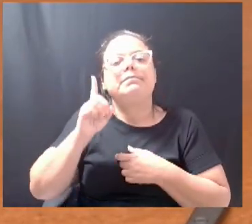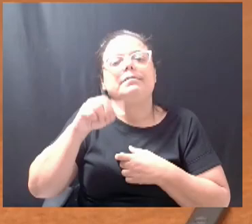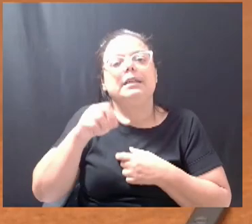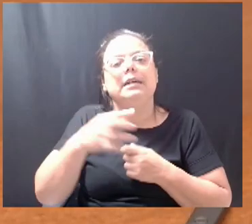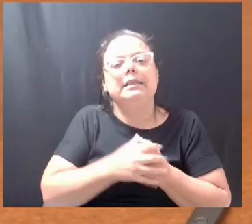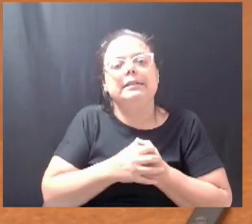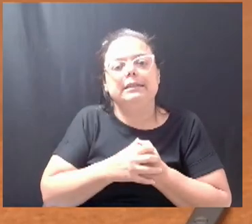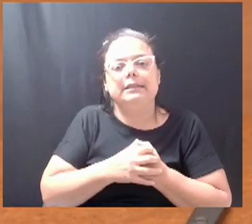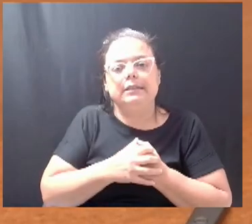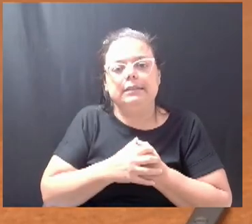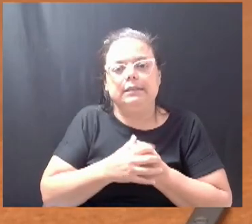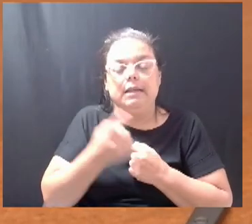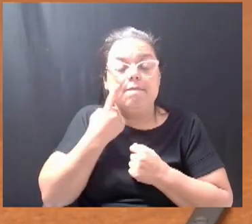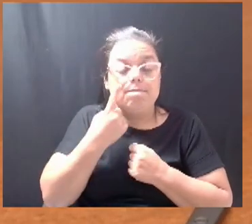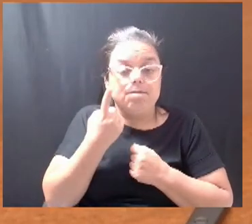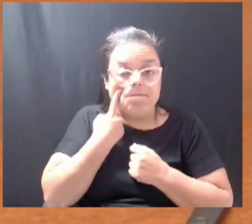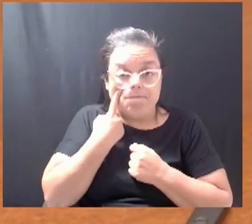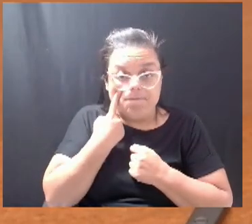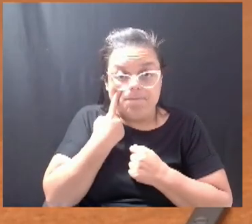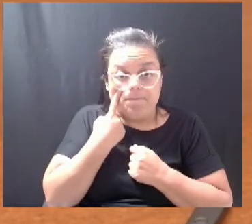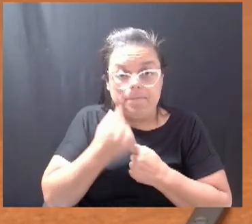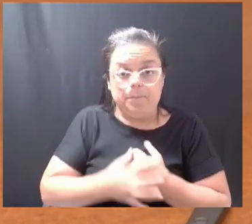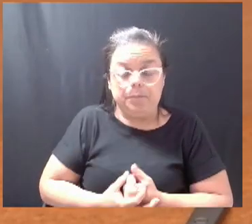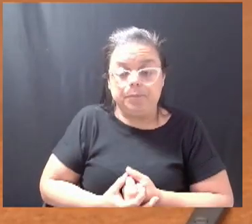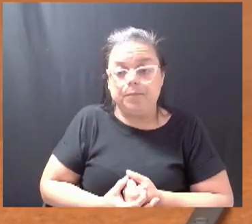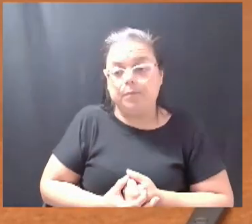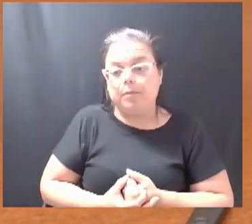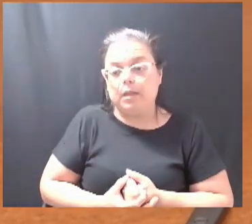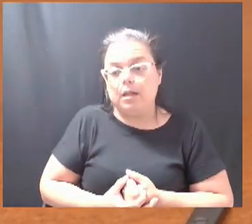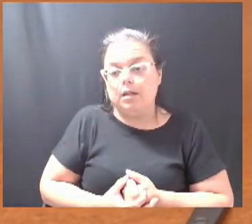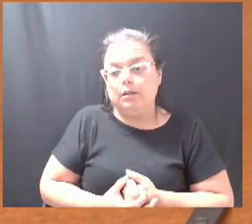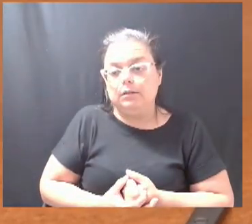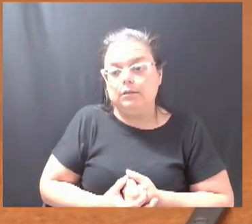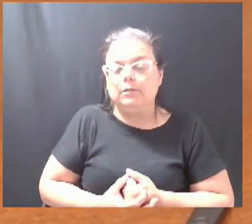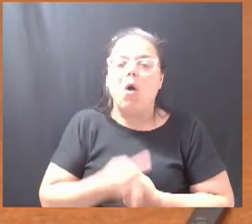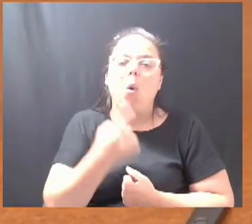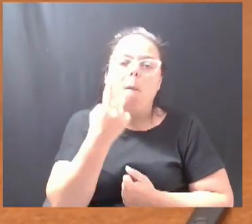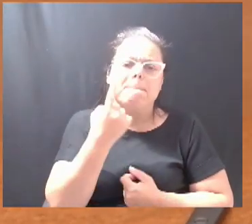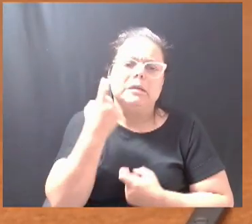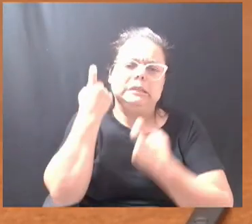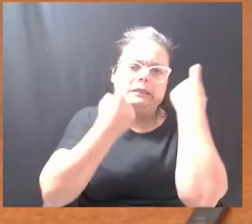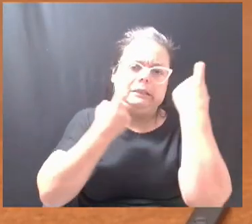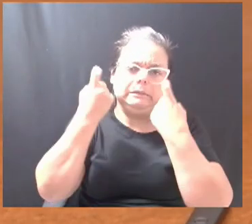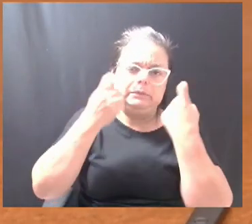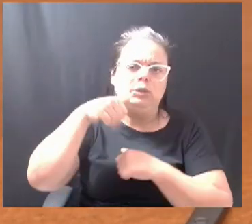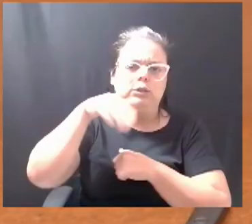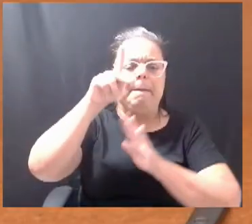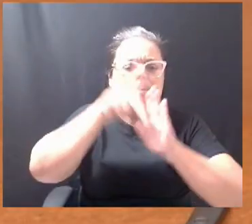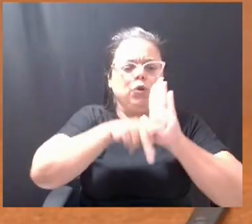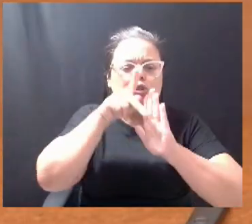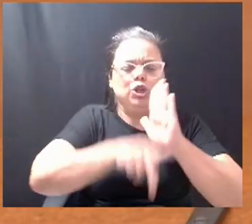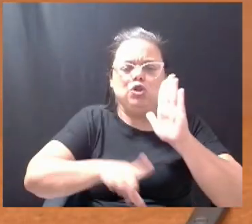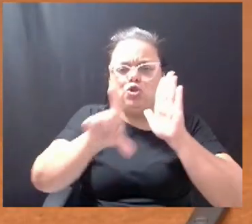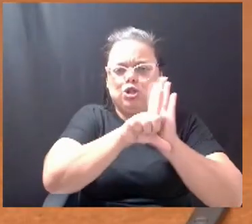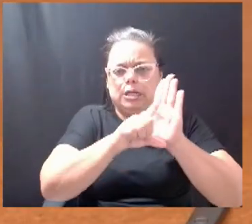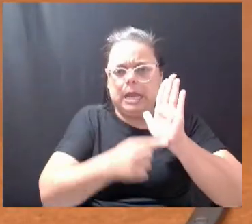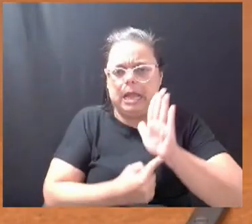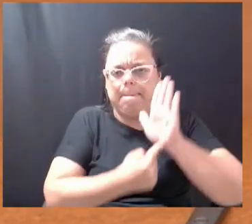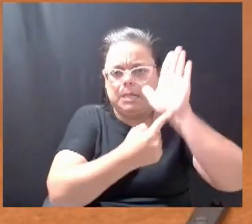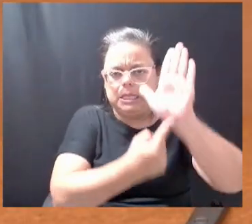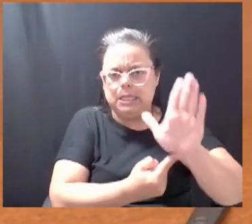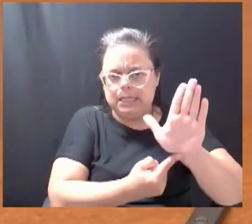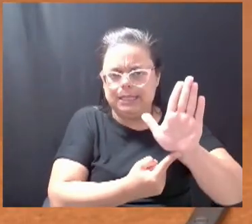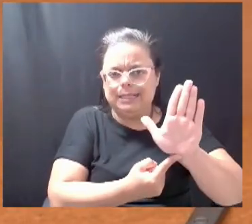Veja, uma das preocupações nossa é apresentar projetos de lei que não peguem, né?